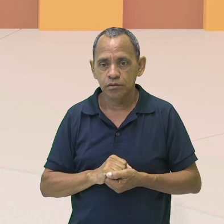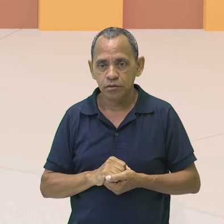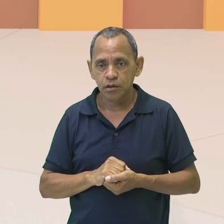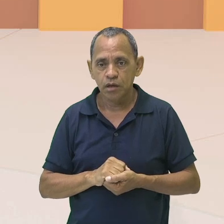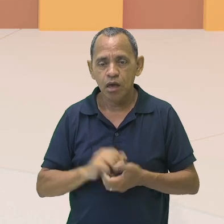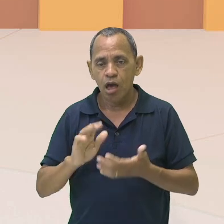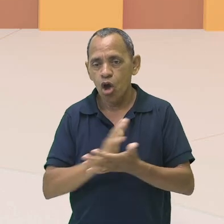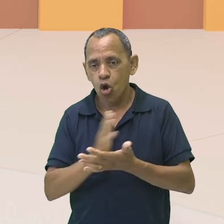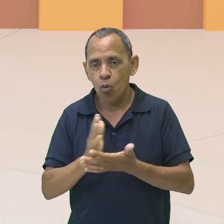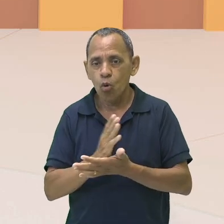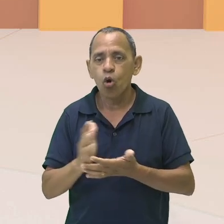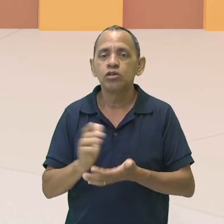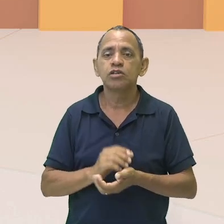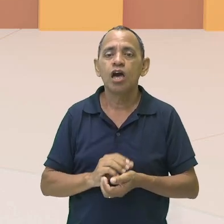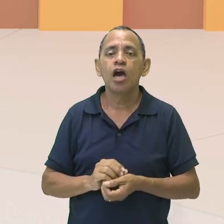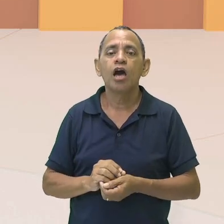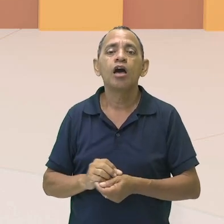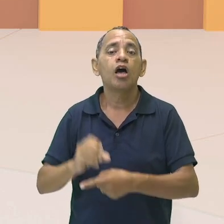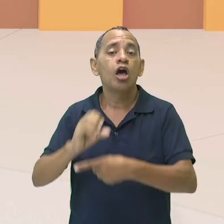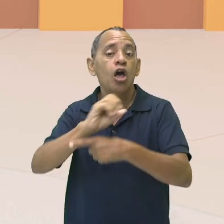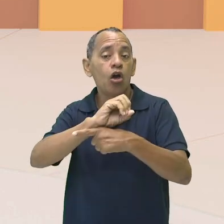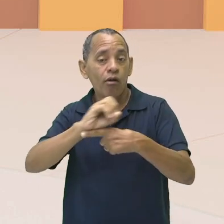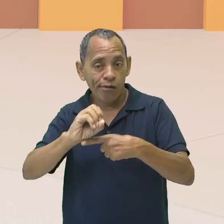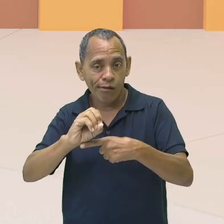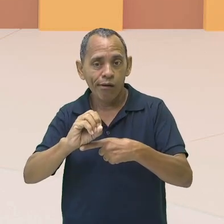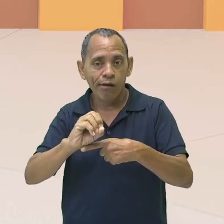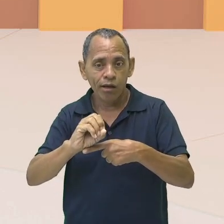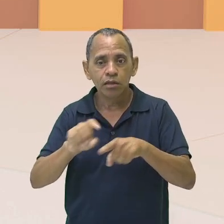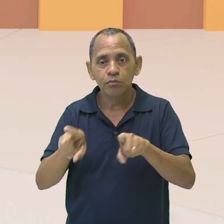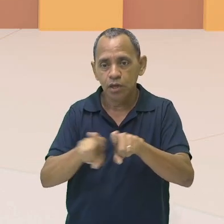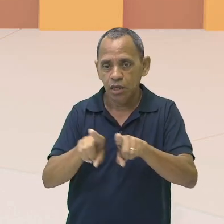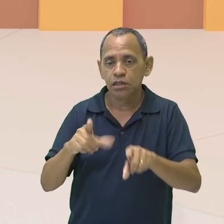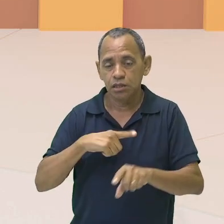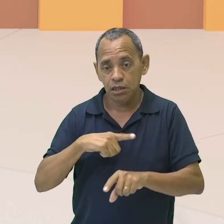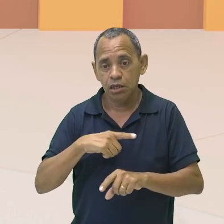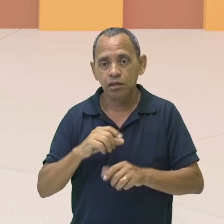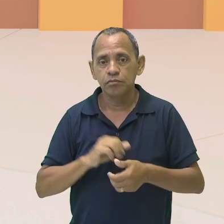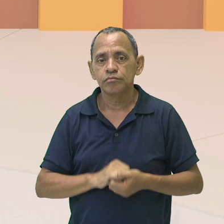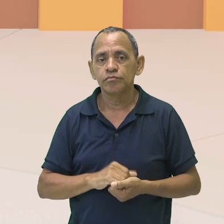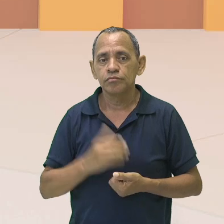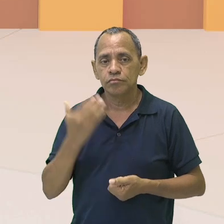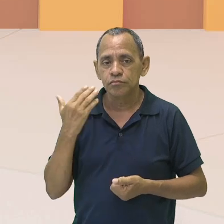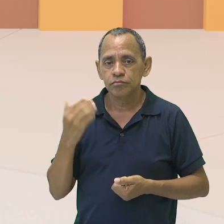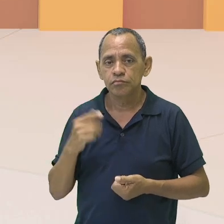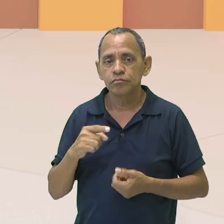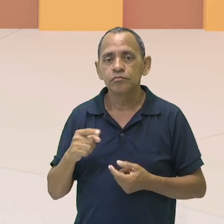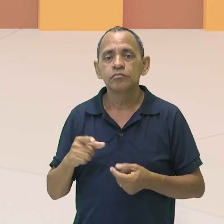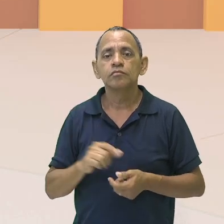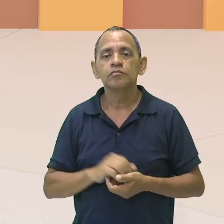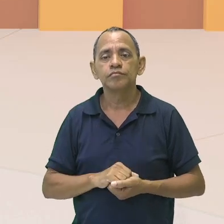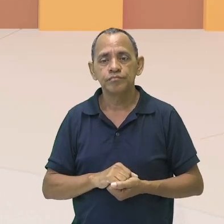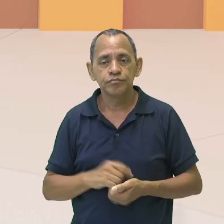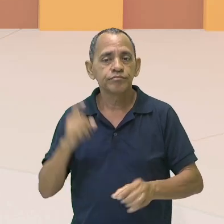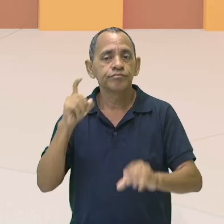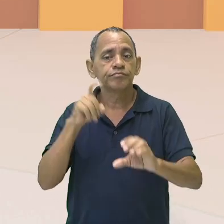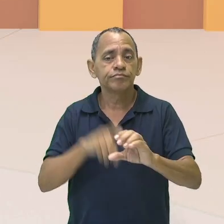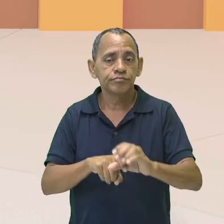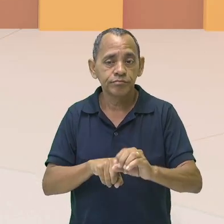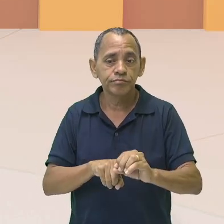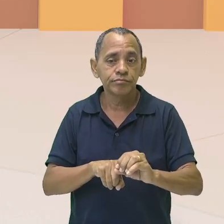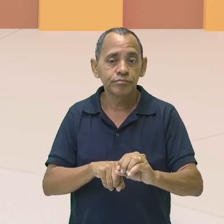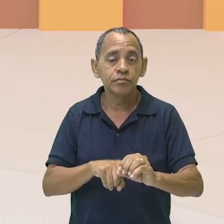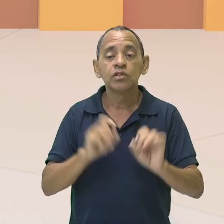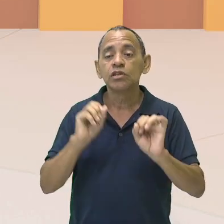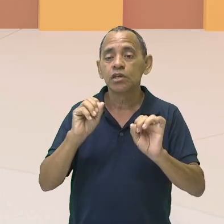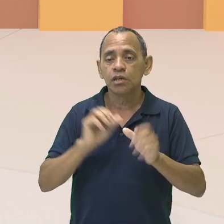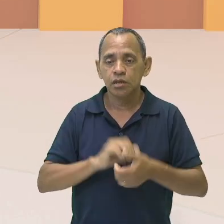mais orgânico, né? Coisas mais orgânicas têm um sabor um pouco mais alinhado. Também temos essa outra situação, que é a dependência da indústria de sementes. A